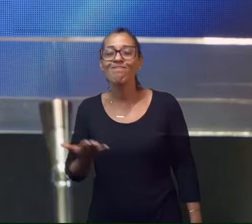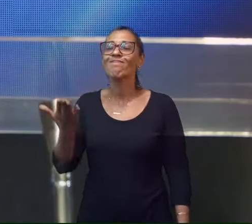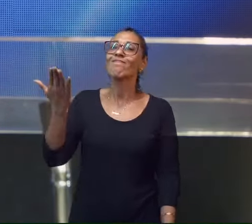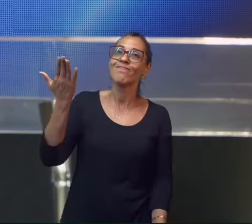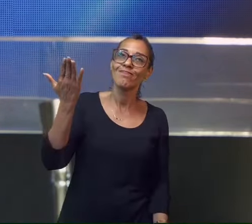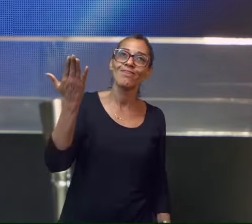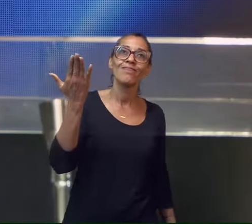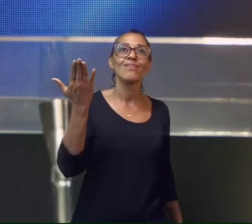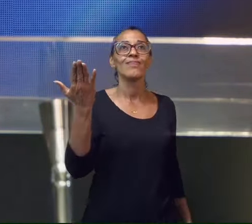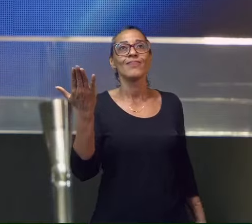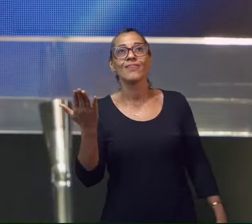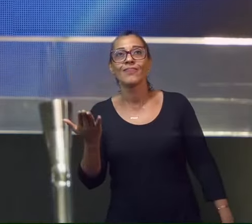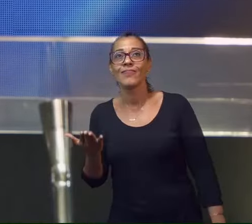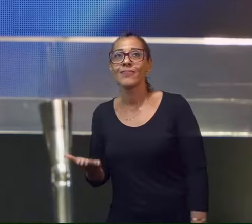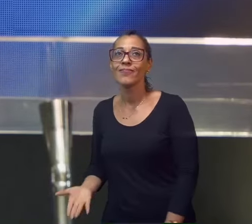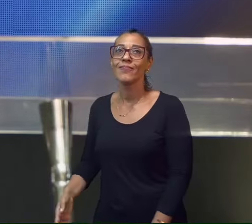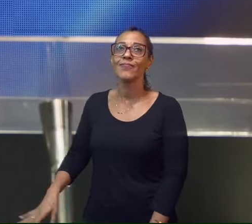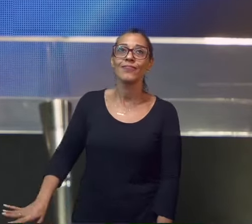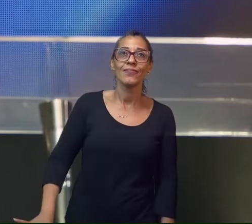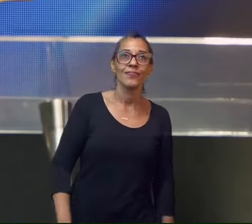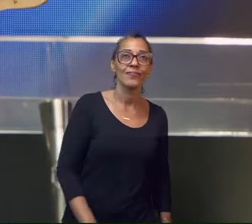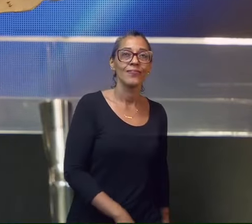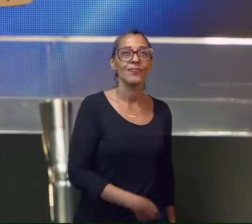ao seu amor